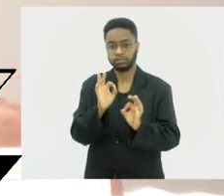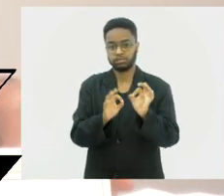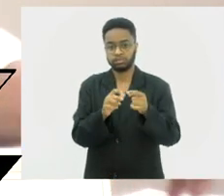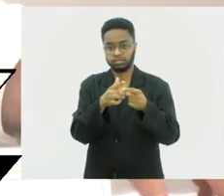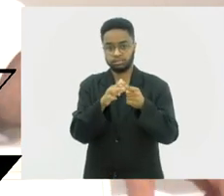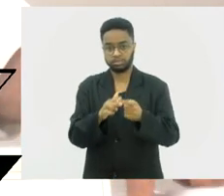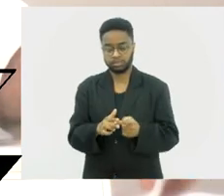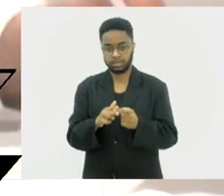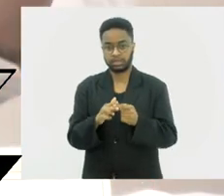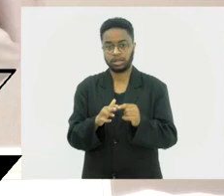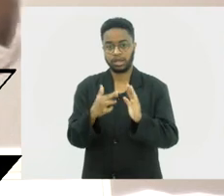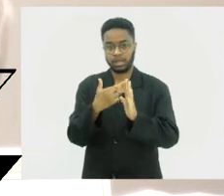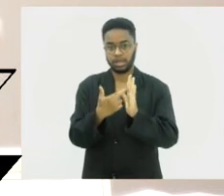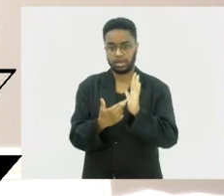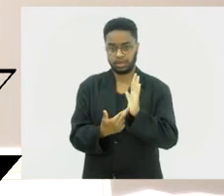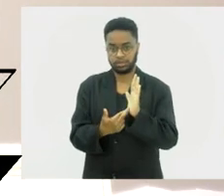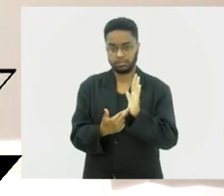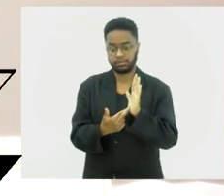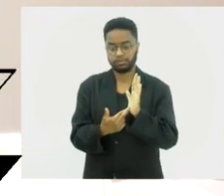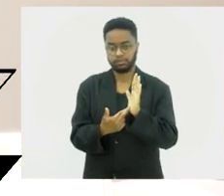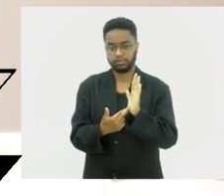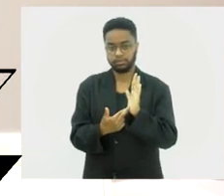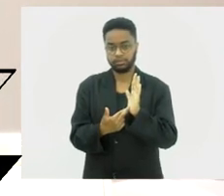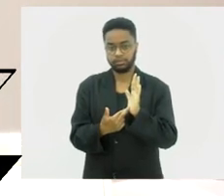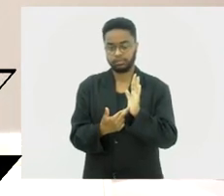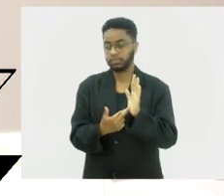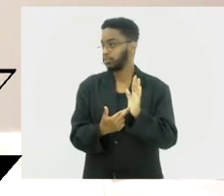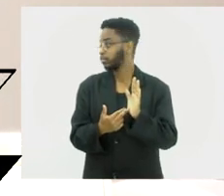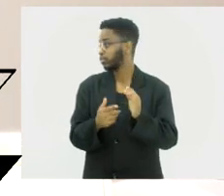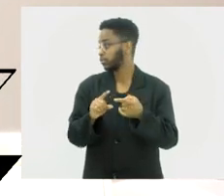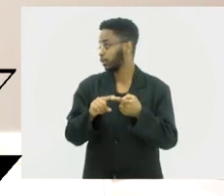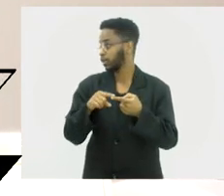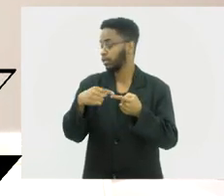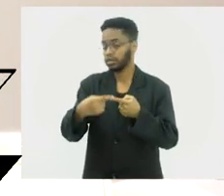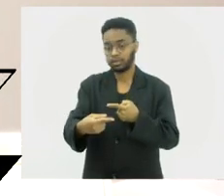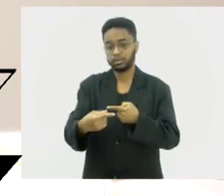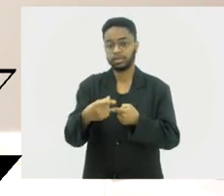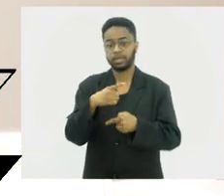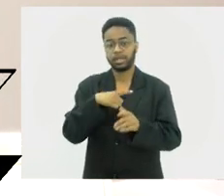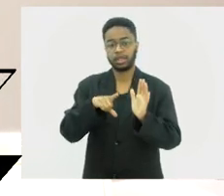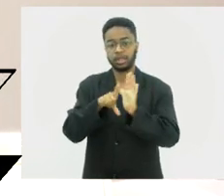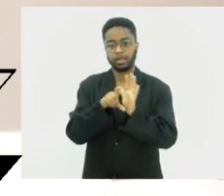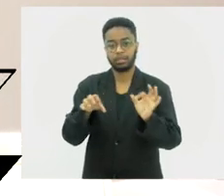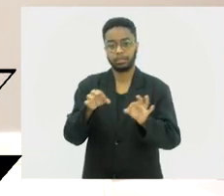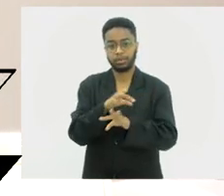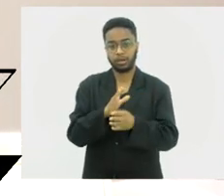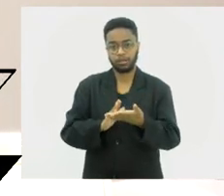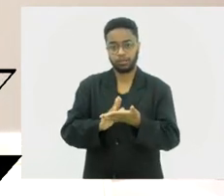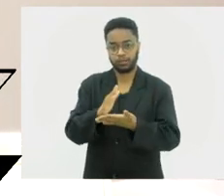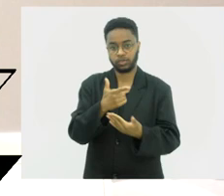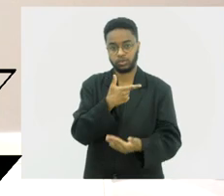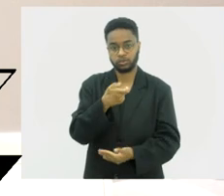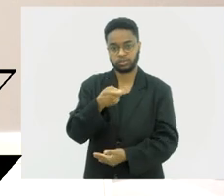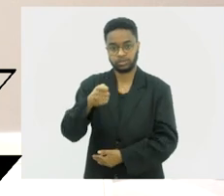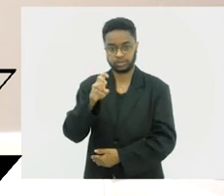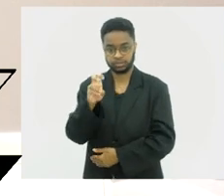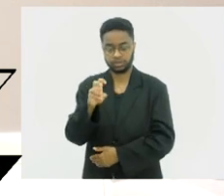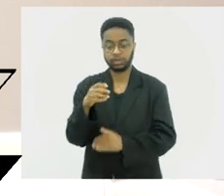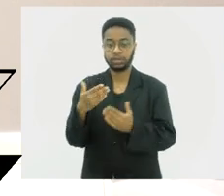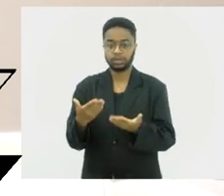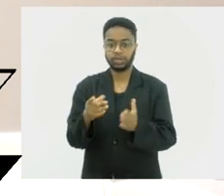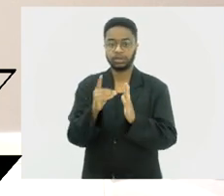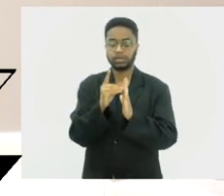Um decreto regulamentador meses depois dessa segunda lei de 2005 ser aprovada. Então, é o